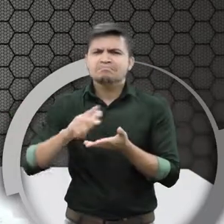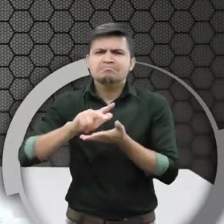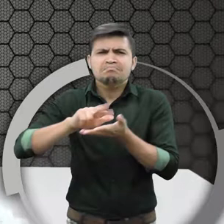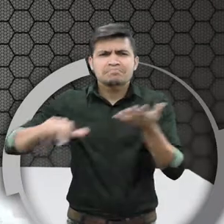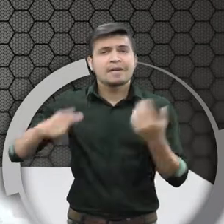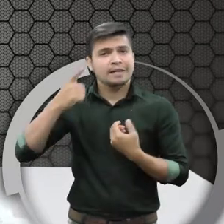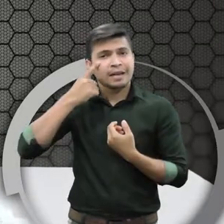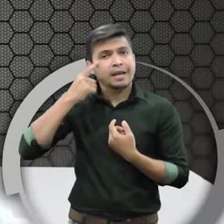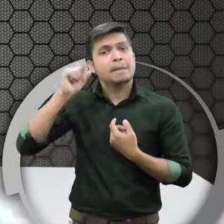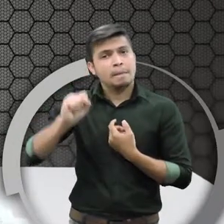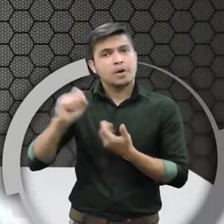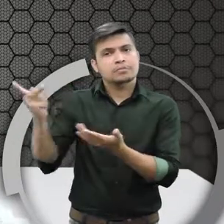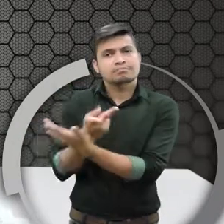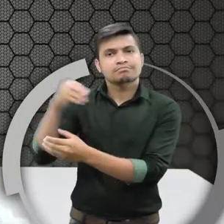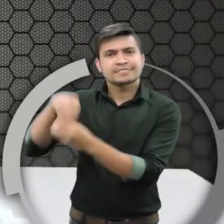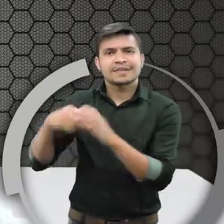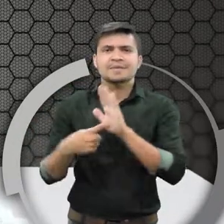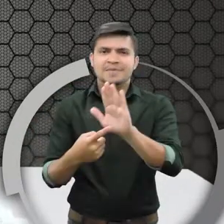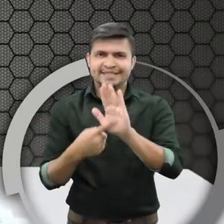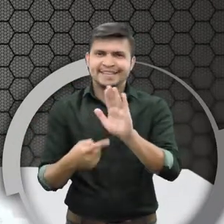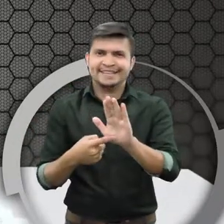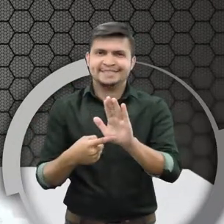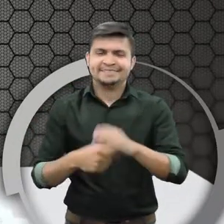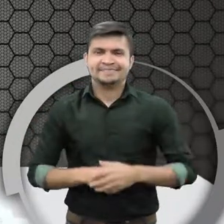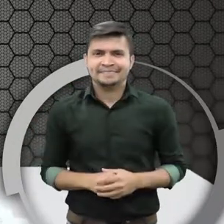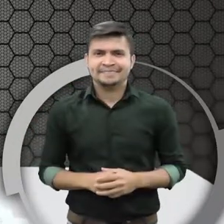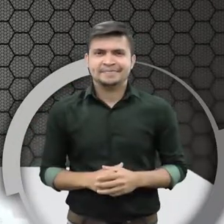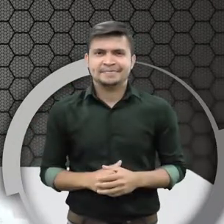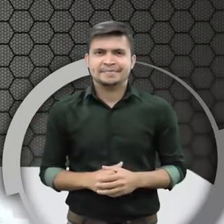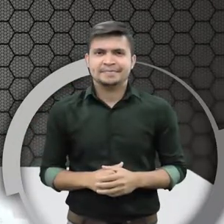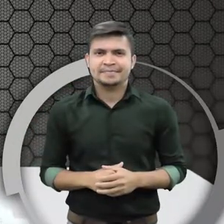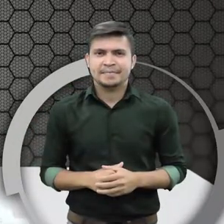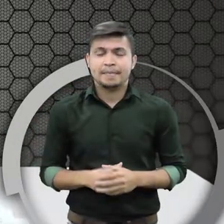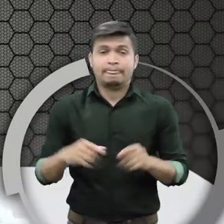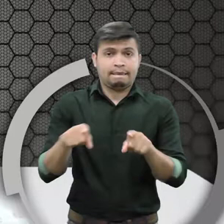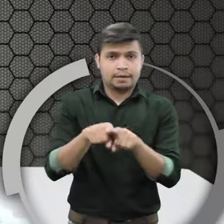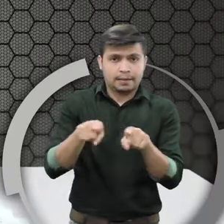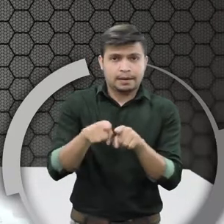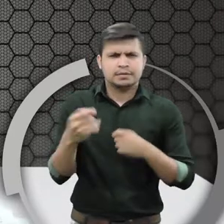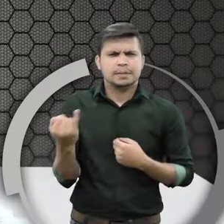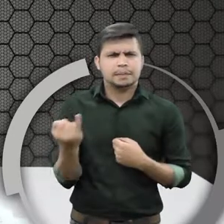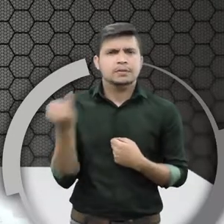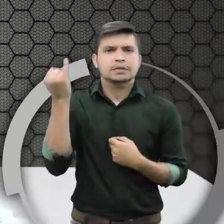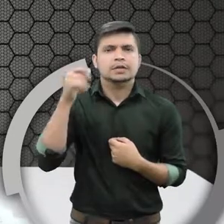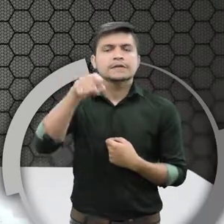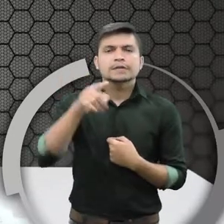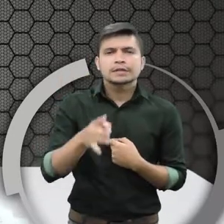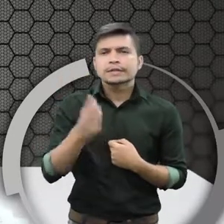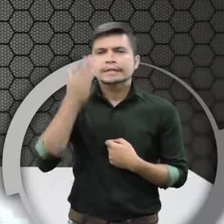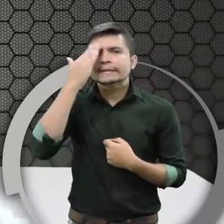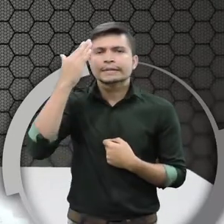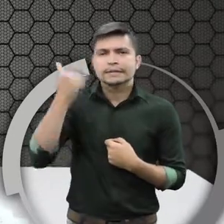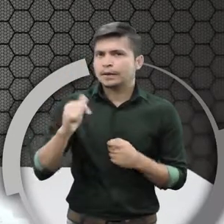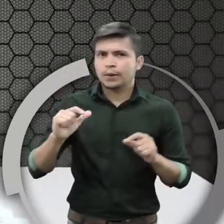como experiência no nosso módulo. Esse módulo é para isso. É interessante que você saiba que